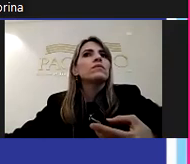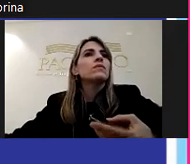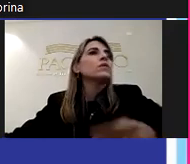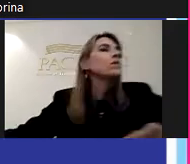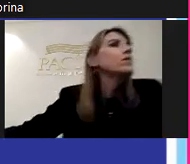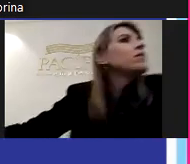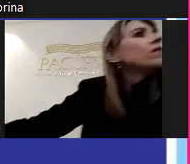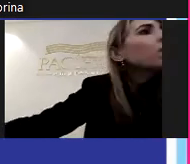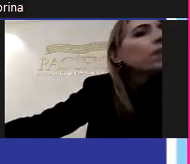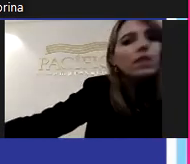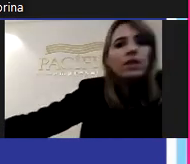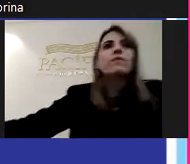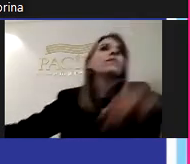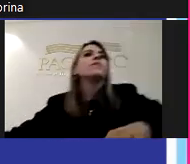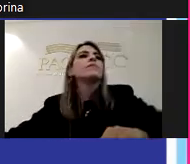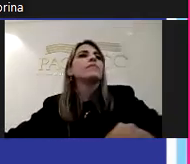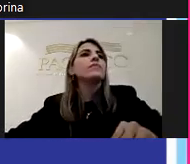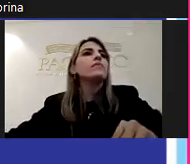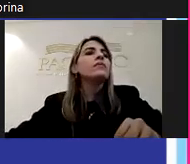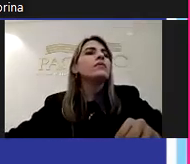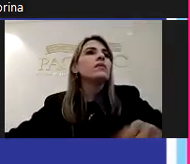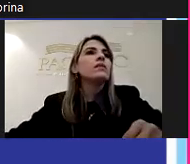A inversão sexual, na visão da psicanálise,